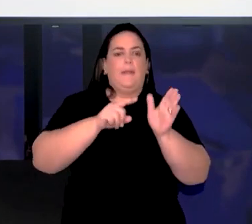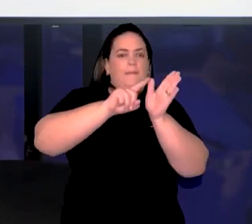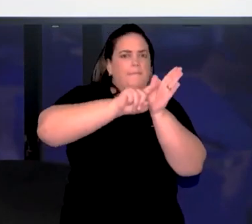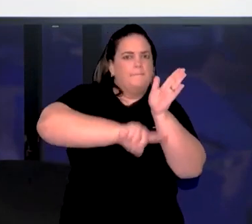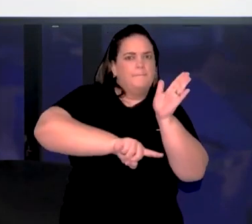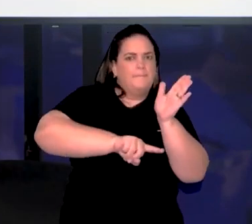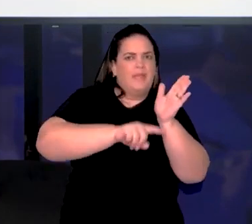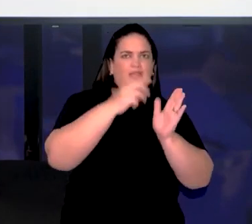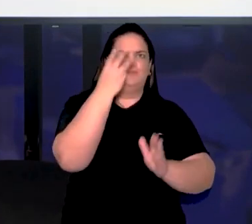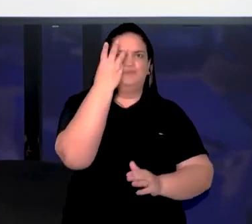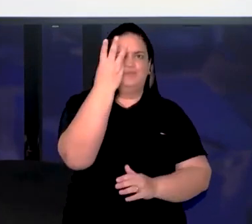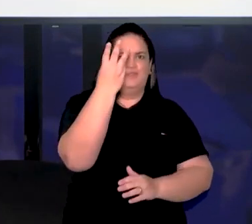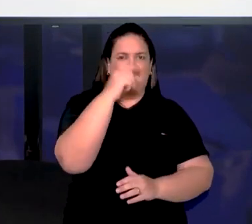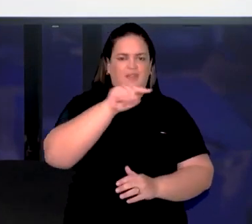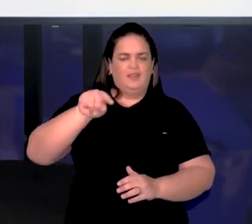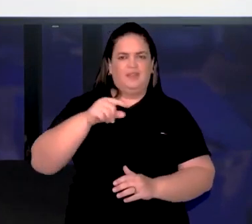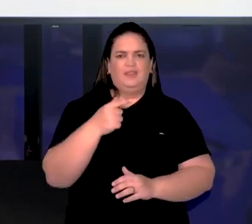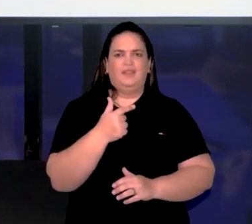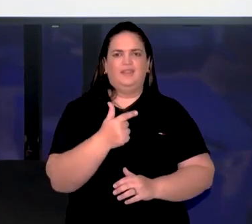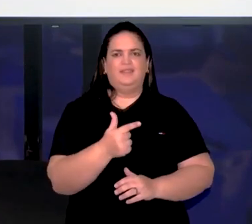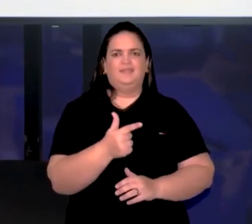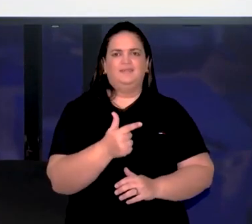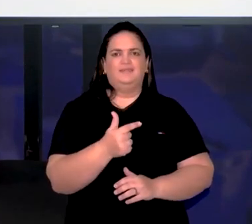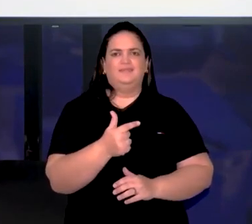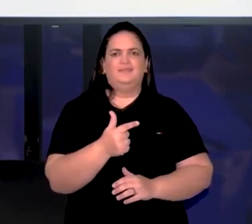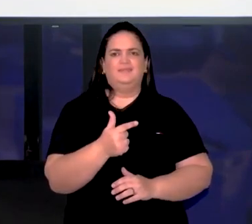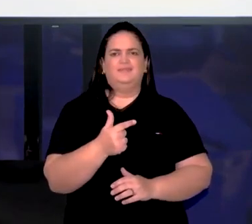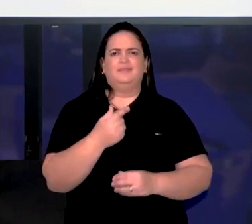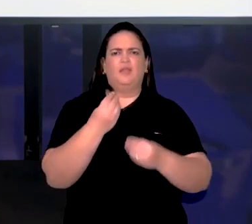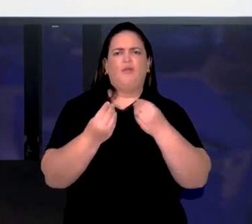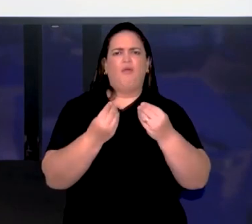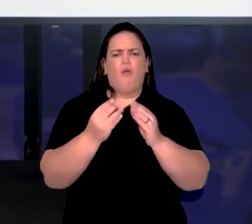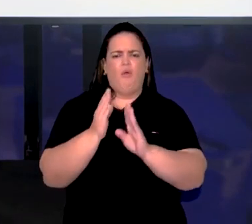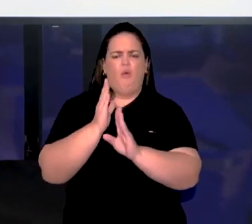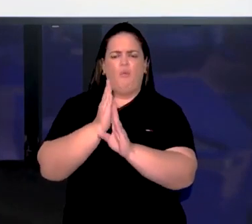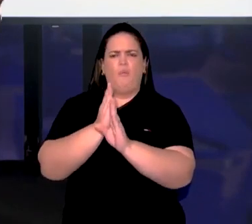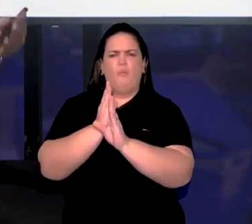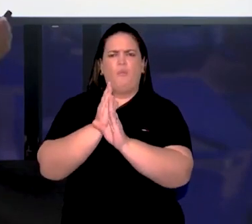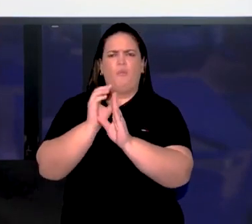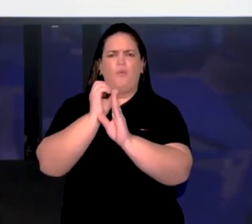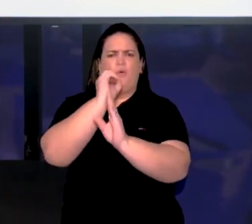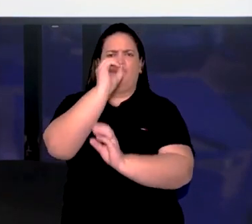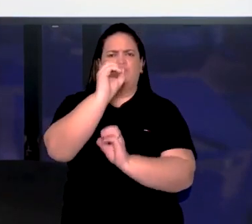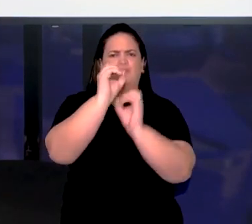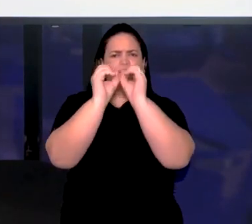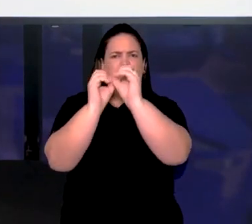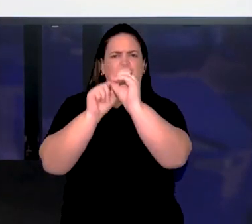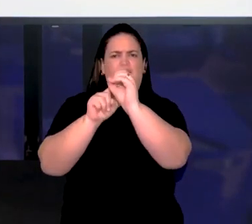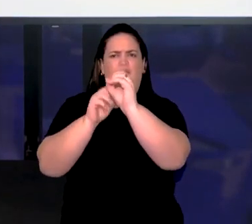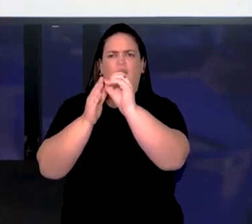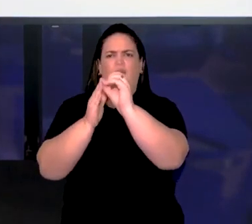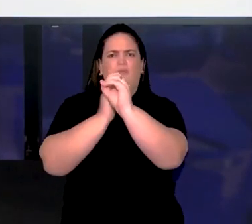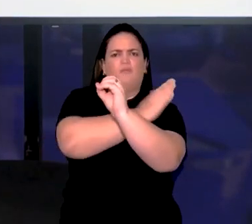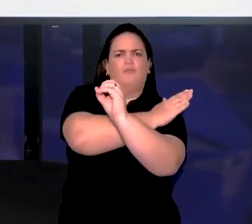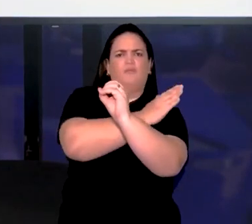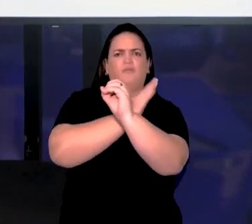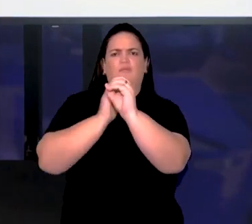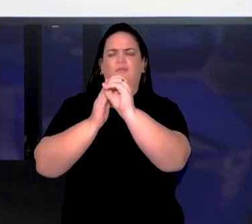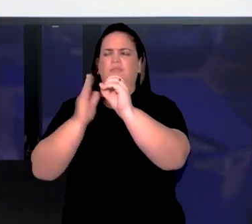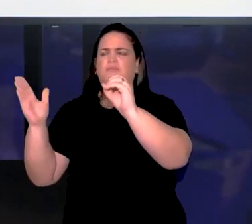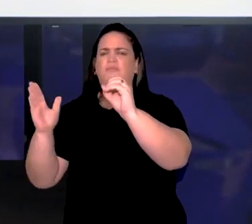meios. Menos 3 meios, ele vai estar à direita ou à esquerda da reta